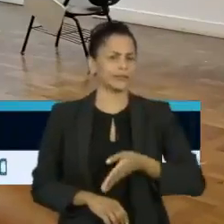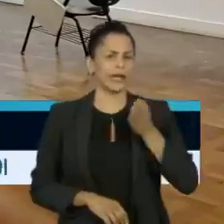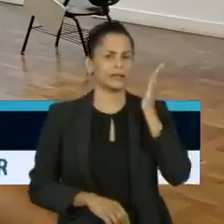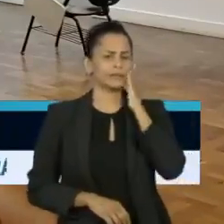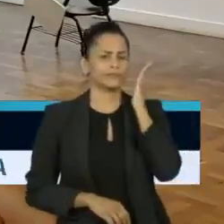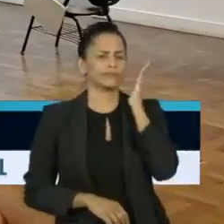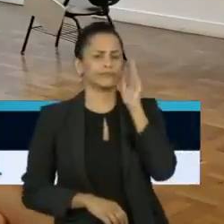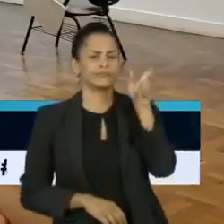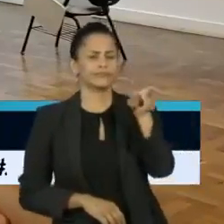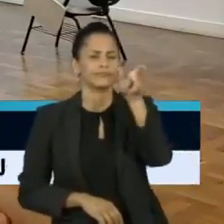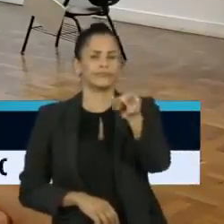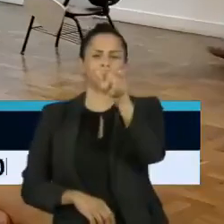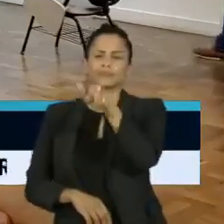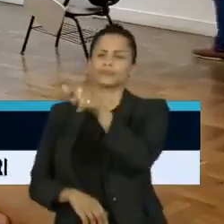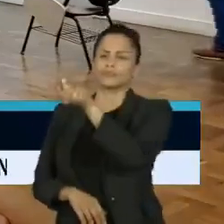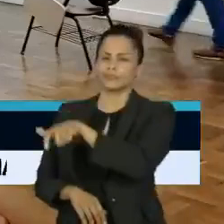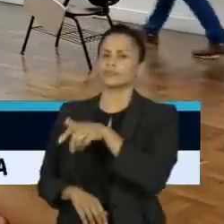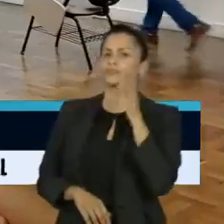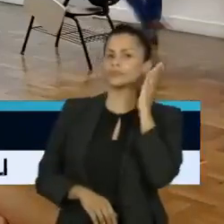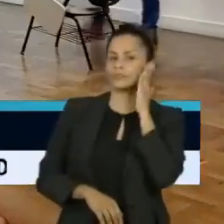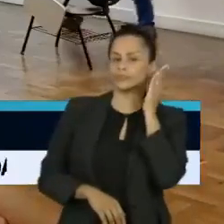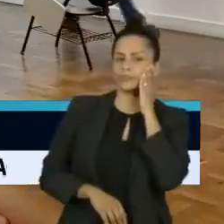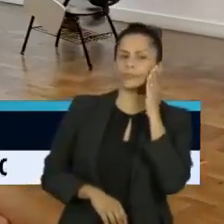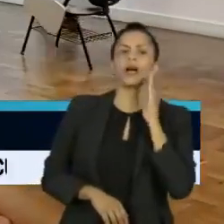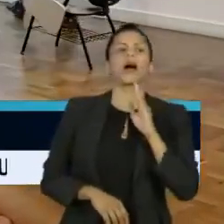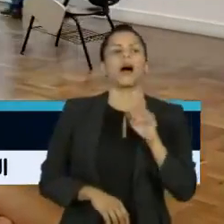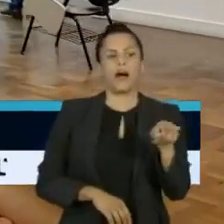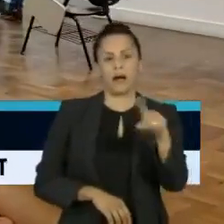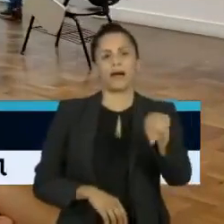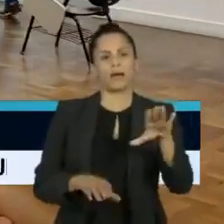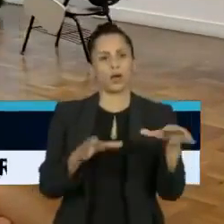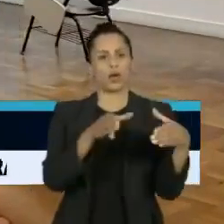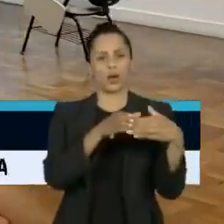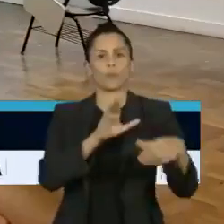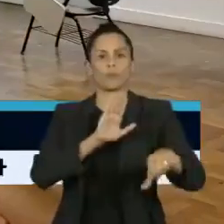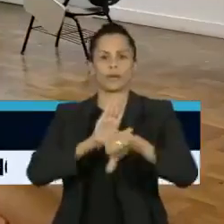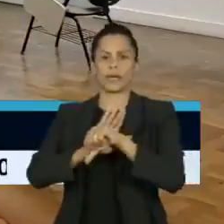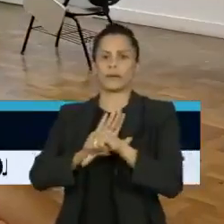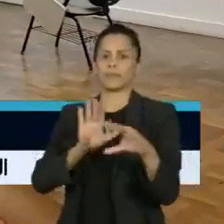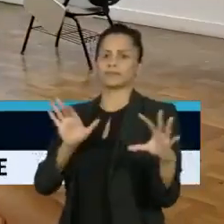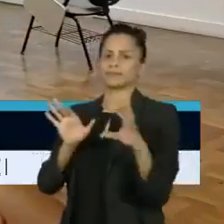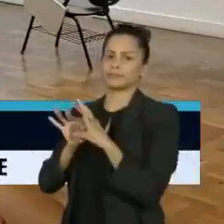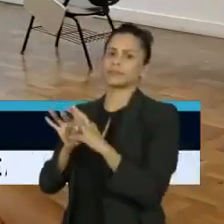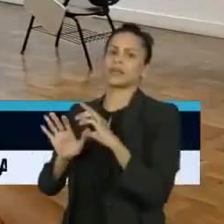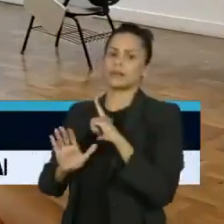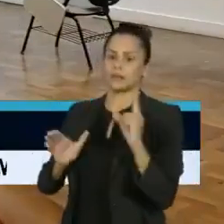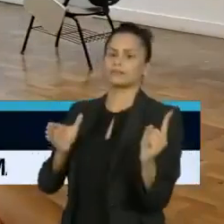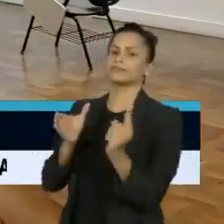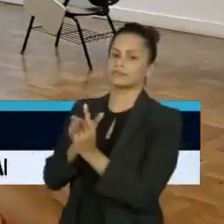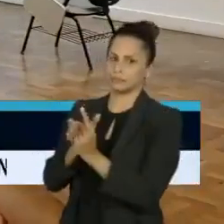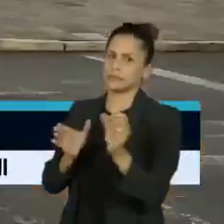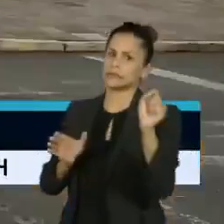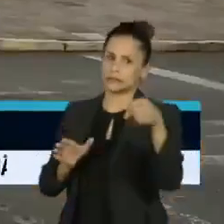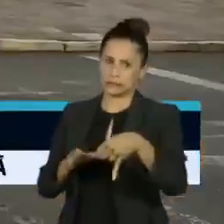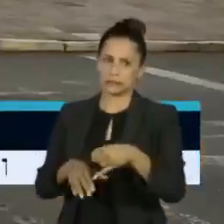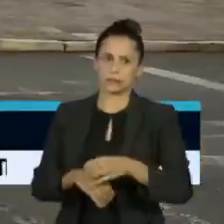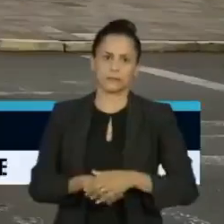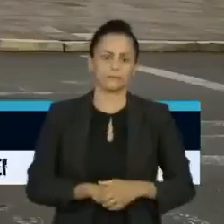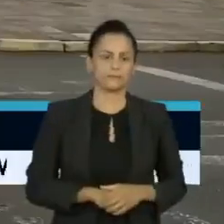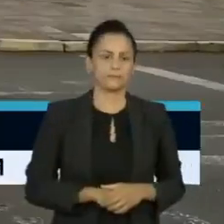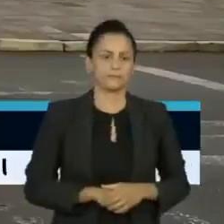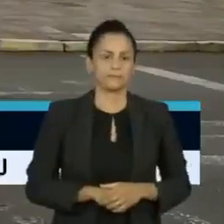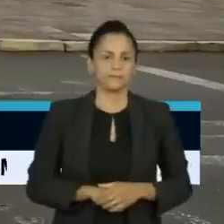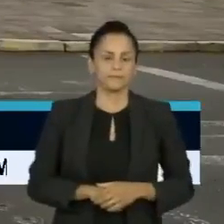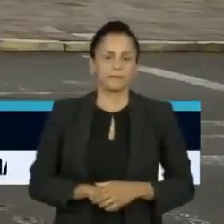podemos afirmar que sim, que existe uma ligação com São Paulo neste roubo de Criciúma, com alguma organização criminosa. Um